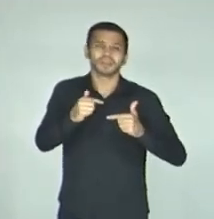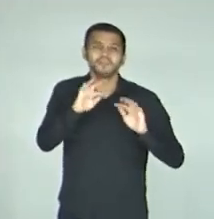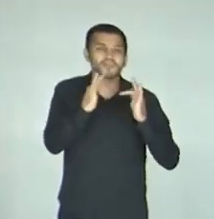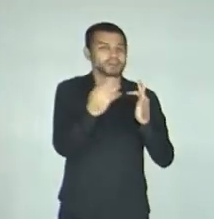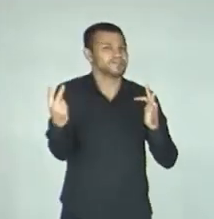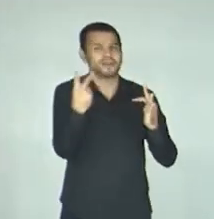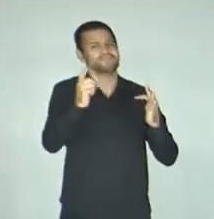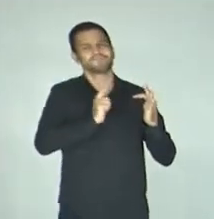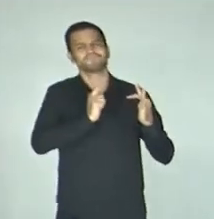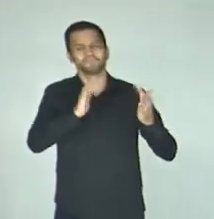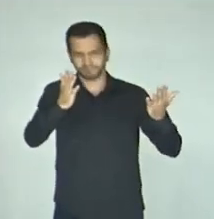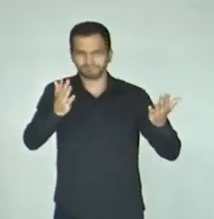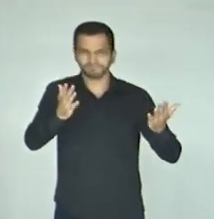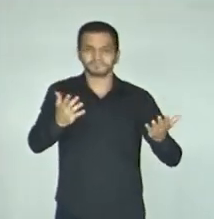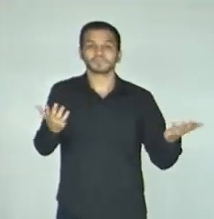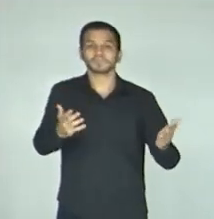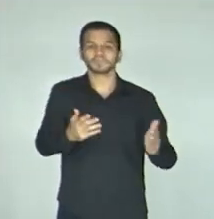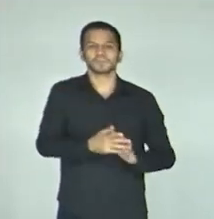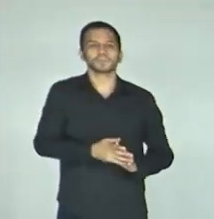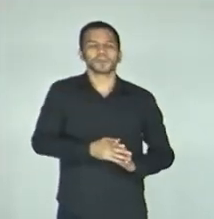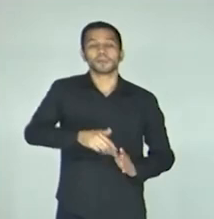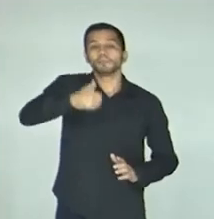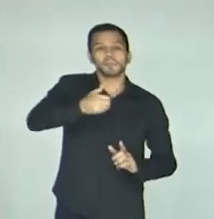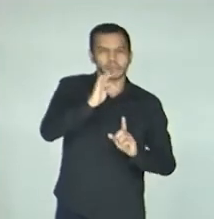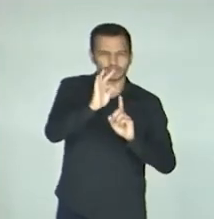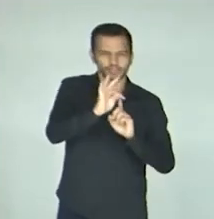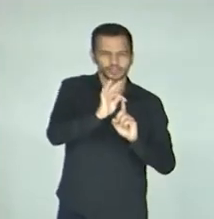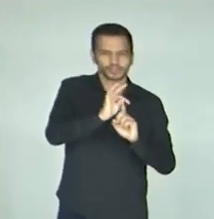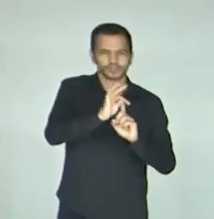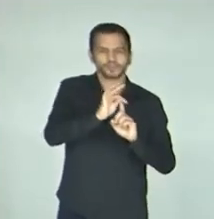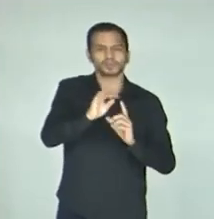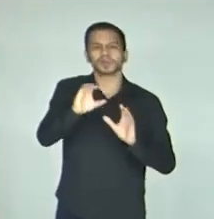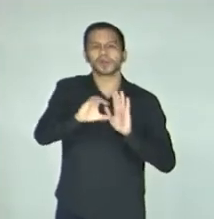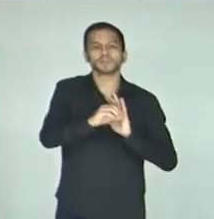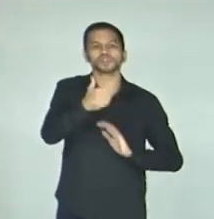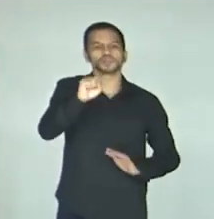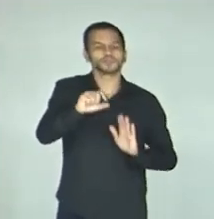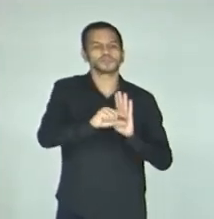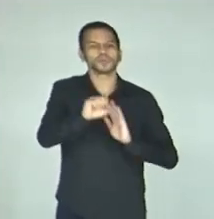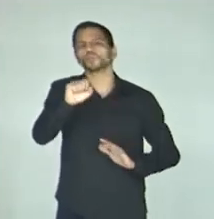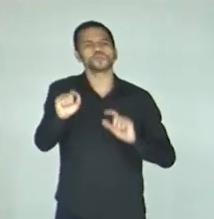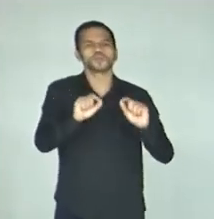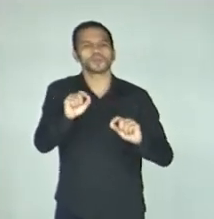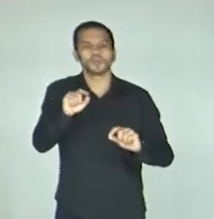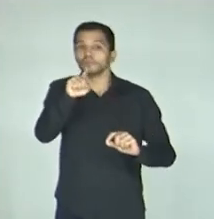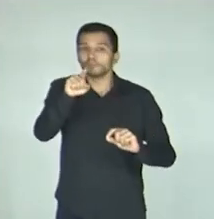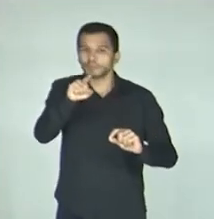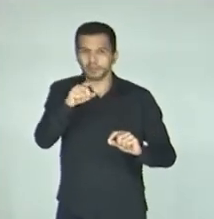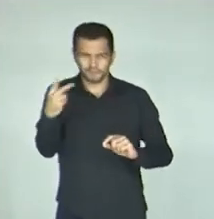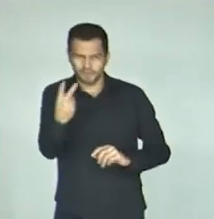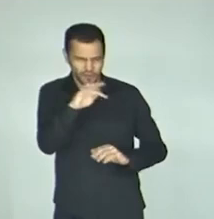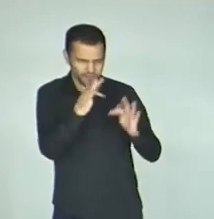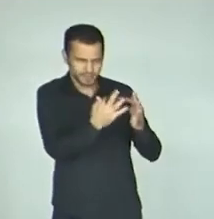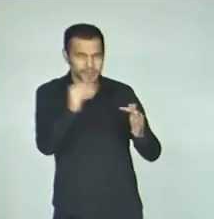lo tá fazendo Primeira Timóteo 58 dias horas se alguém não tem cuidado dos seus especialmente dos a própria casa tem legado a